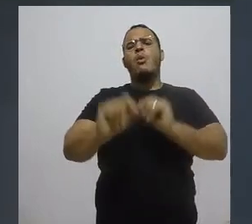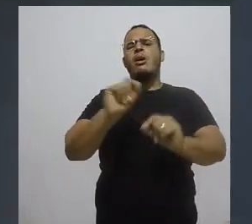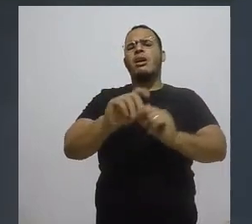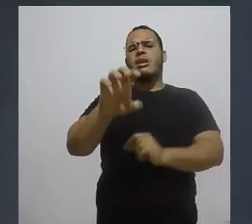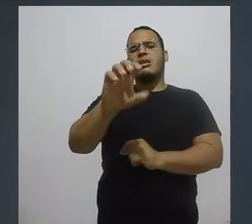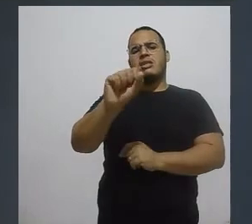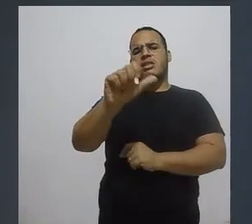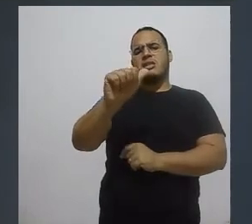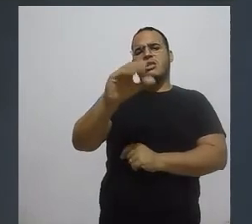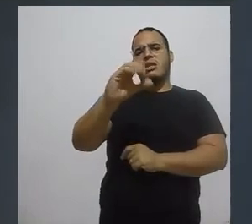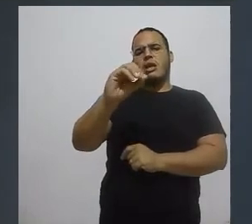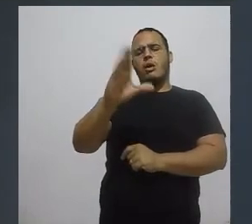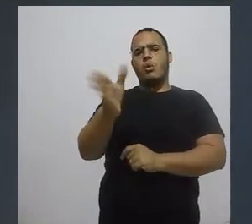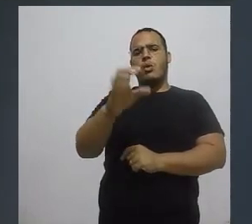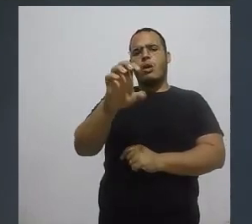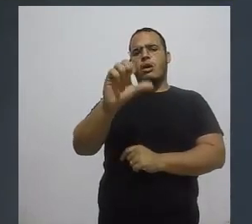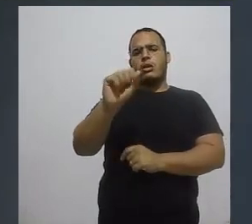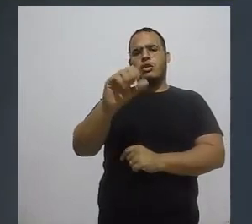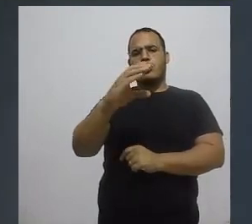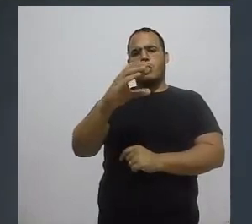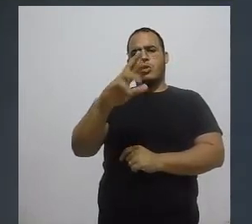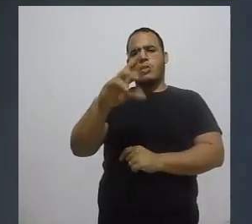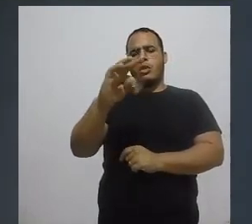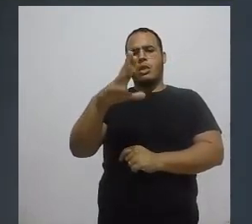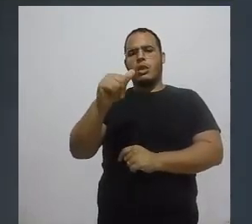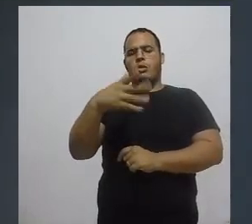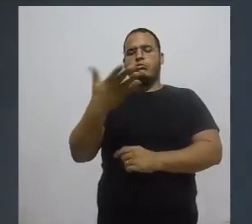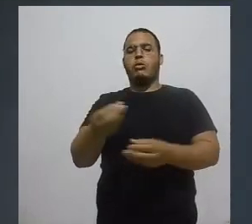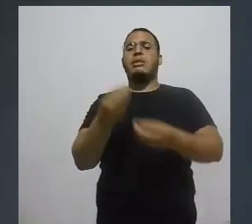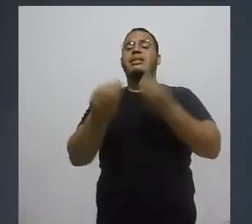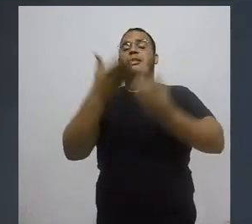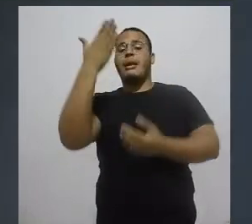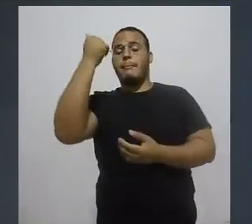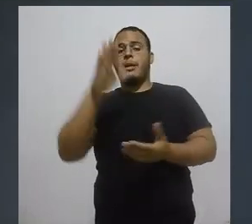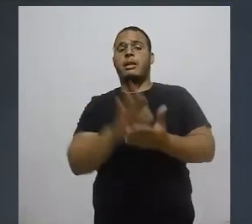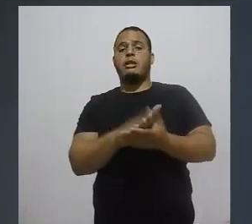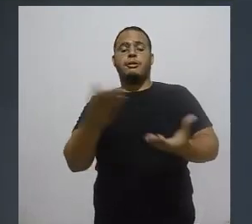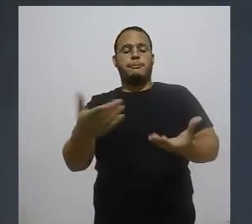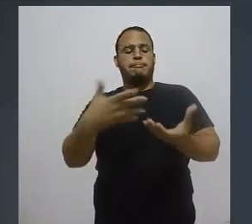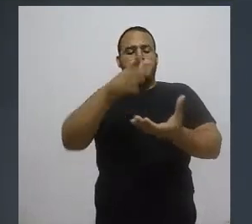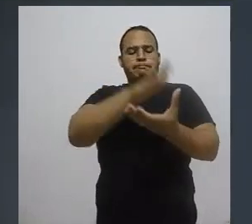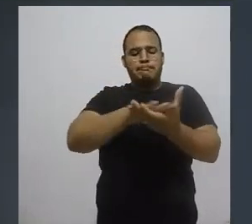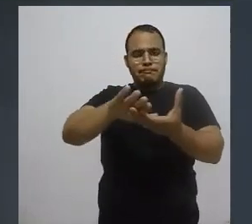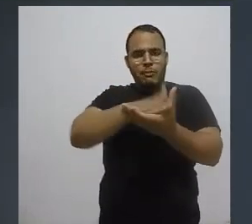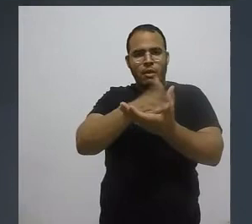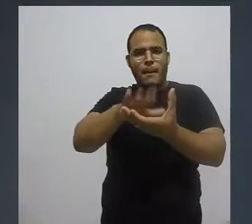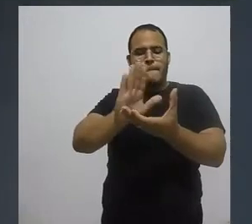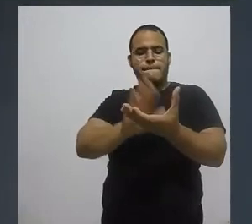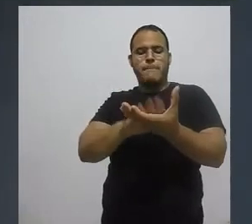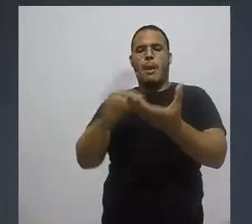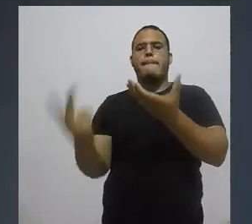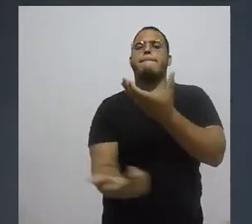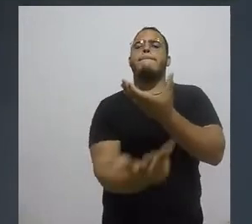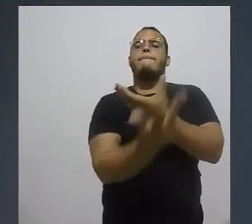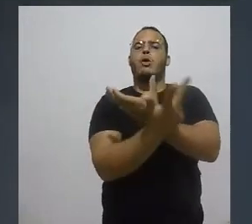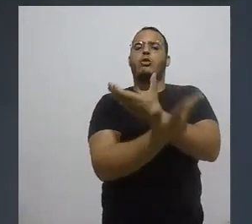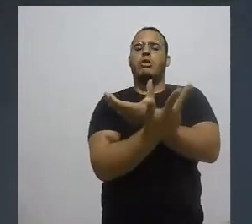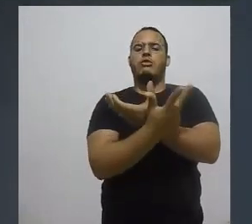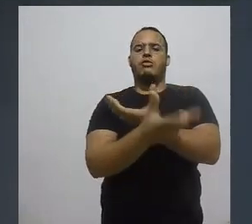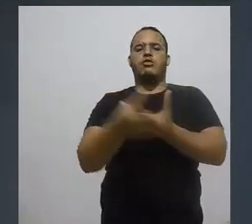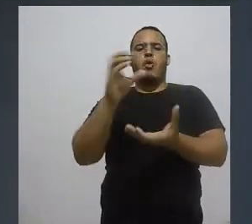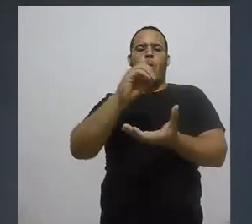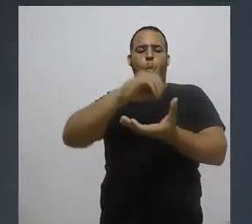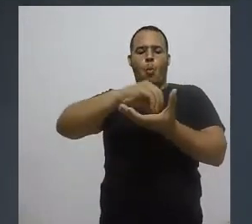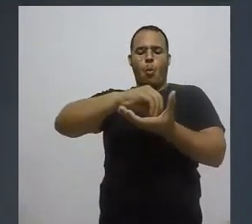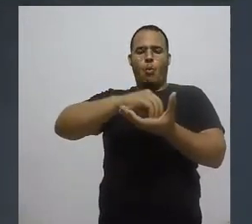gente vai ver depois que é justamente esse tecido que armazena os testículos. E como os órgãos internos, a gente vai